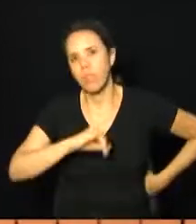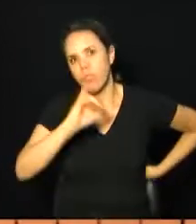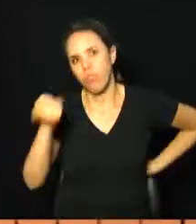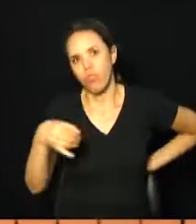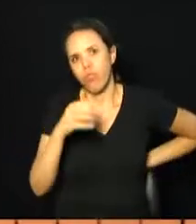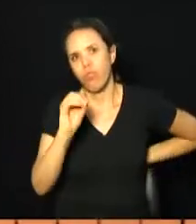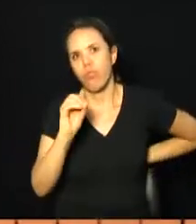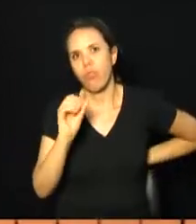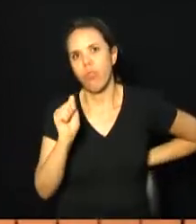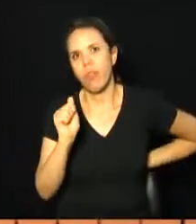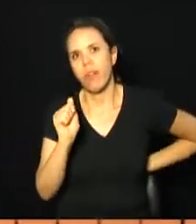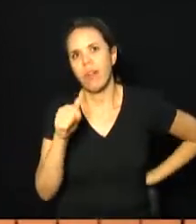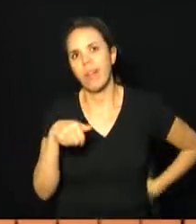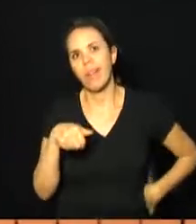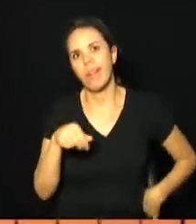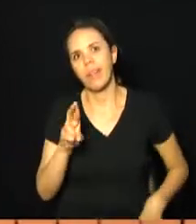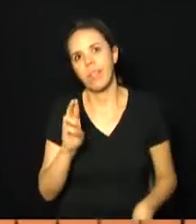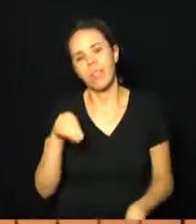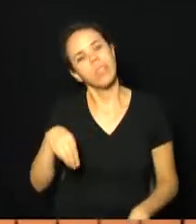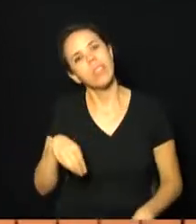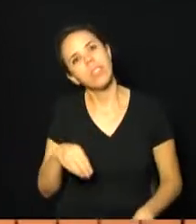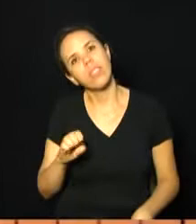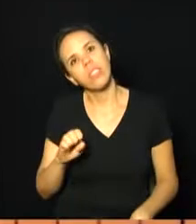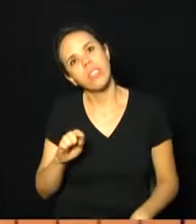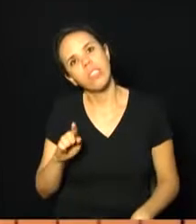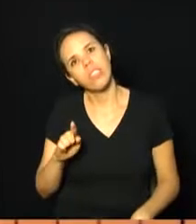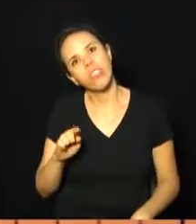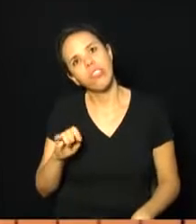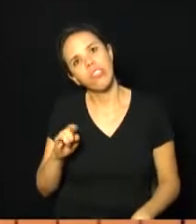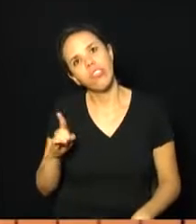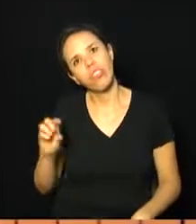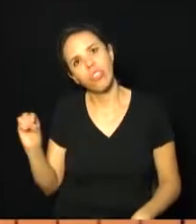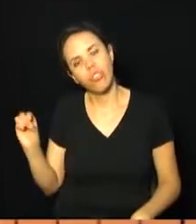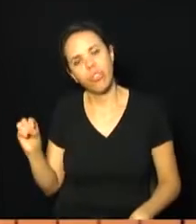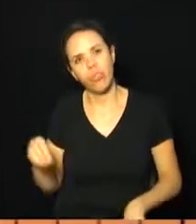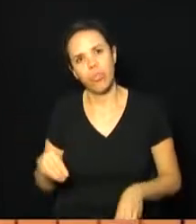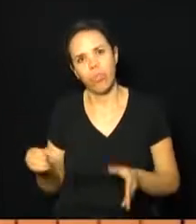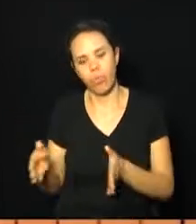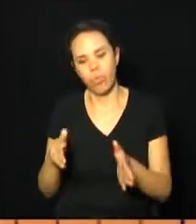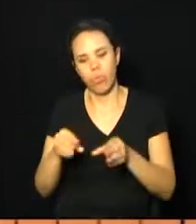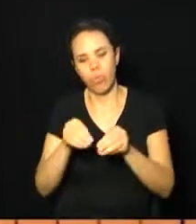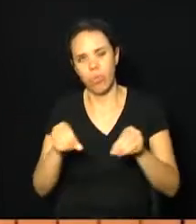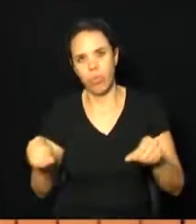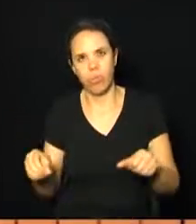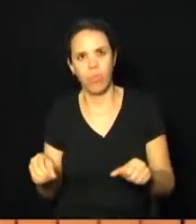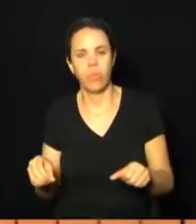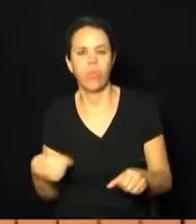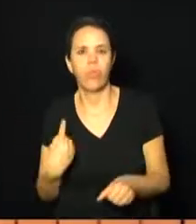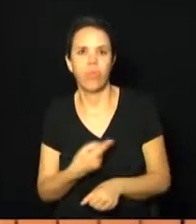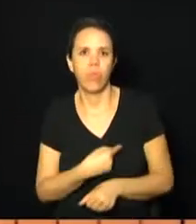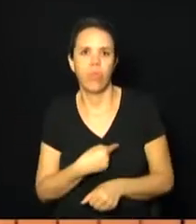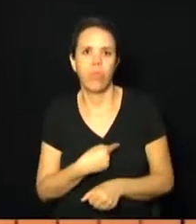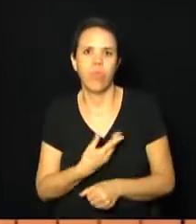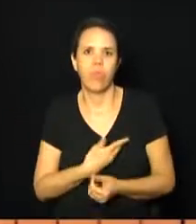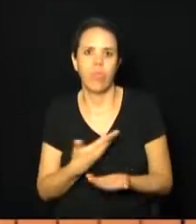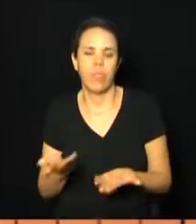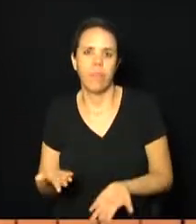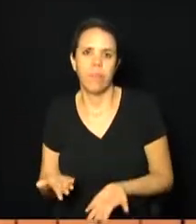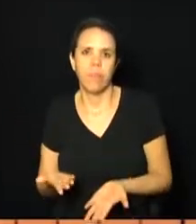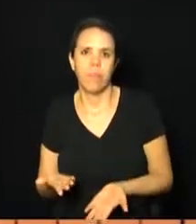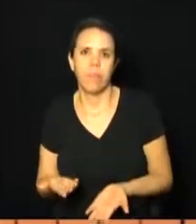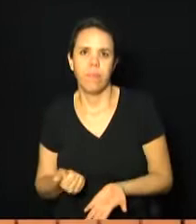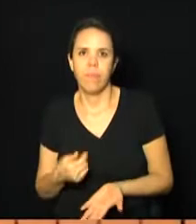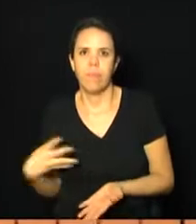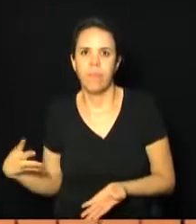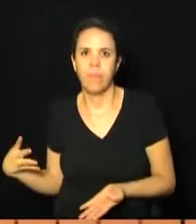Egídio. Na parte de estradas de terra, acho que nossos companheiros aí, tanto da